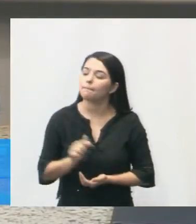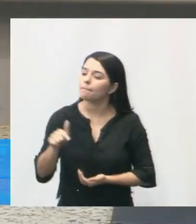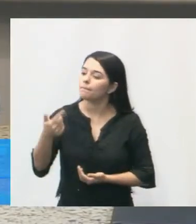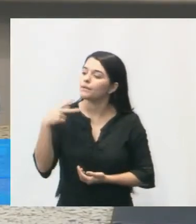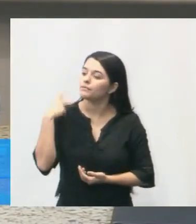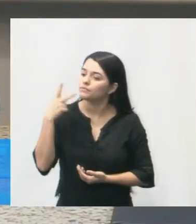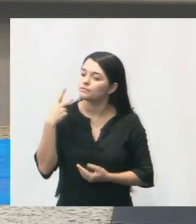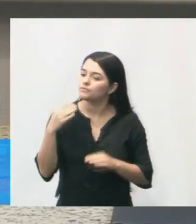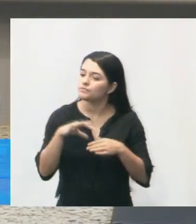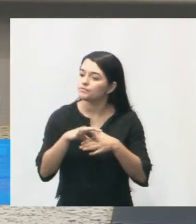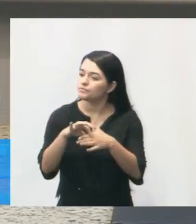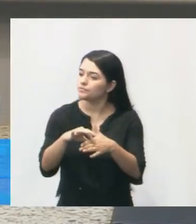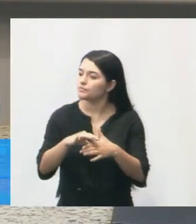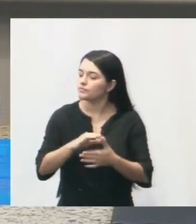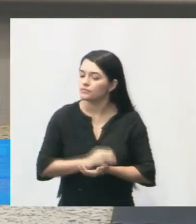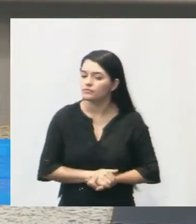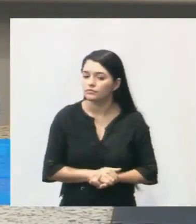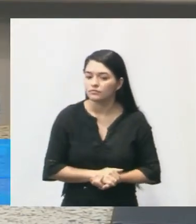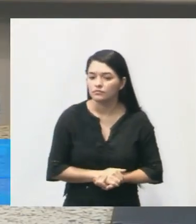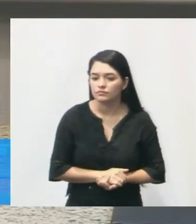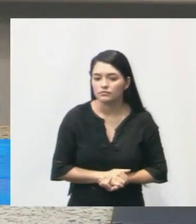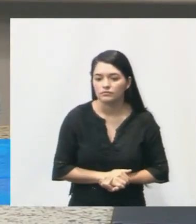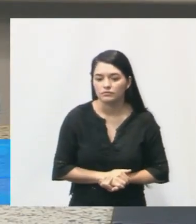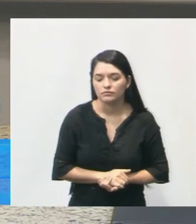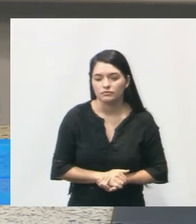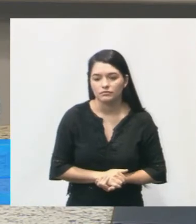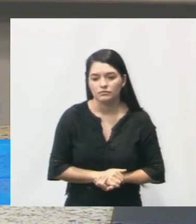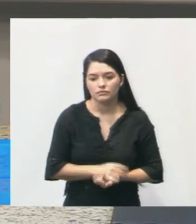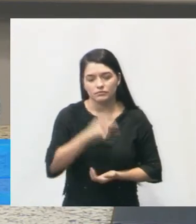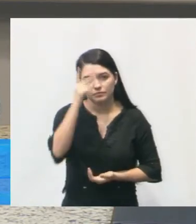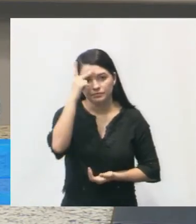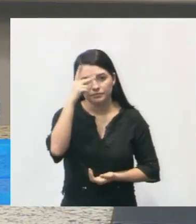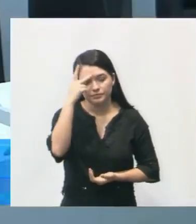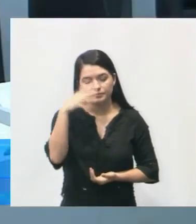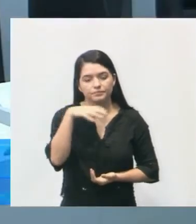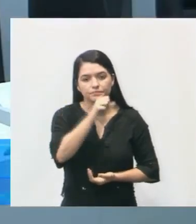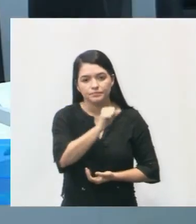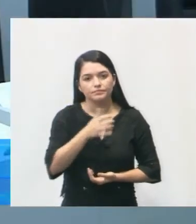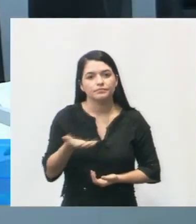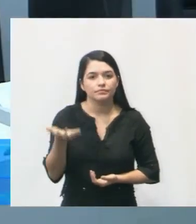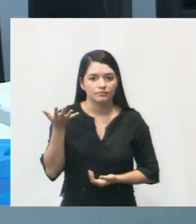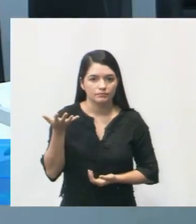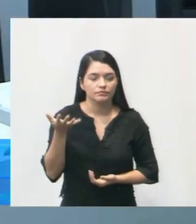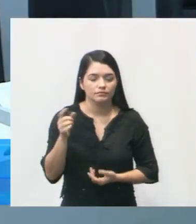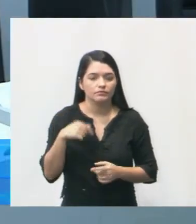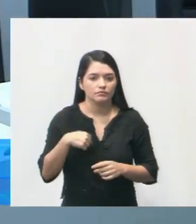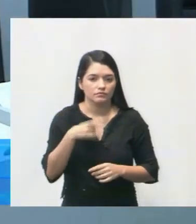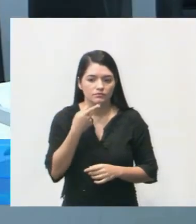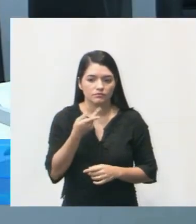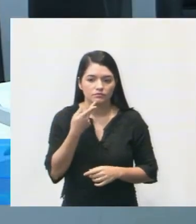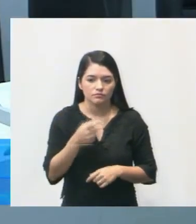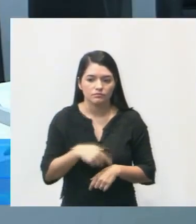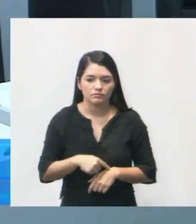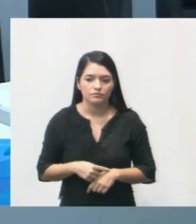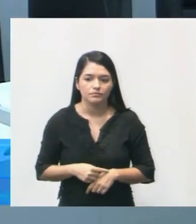matéria? Senhor presidente, eu vou encaminhar. Vereador Sandro Parrini. Rapidamente, daqui mesmo. 3 minutos, excelência. Vou